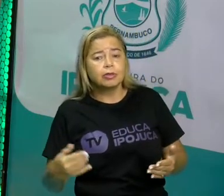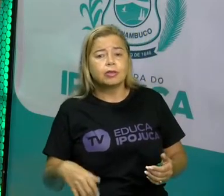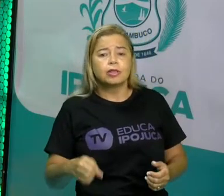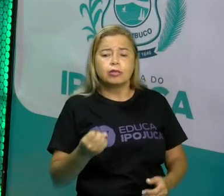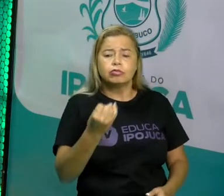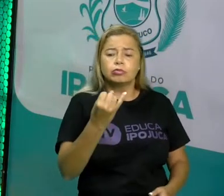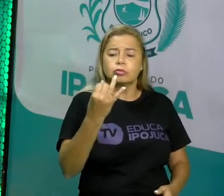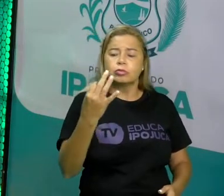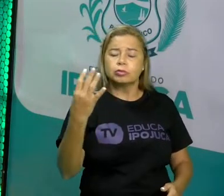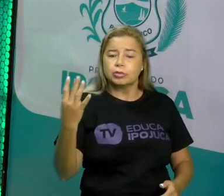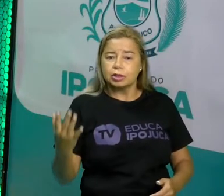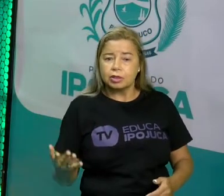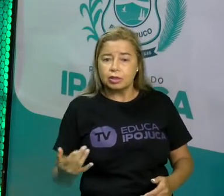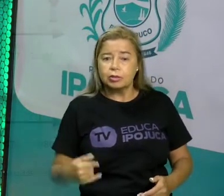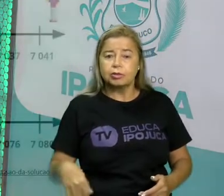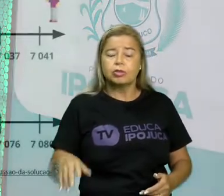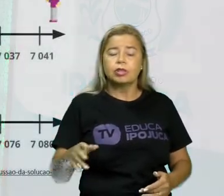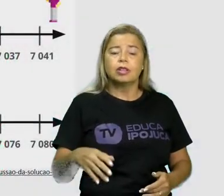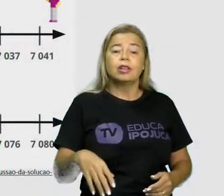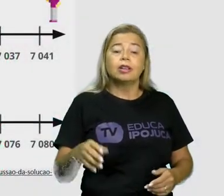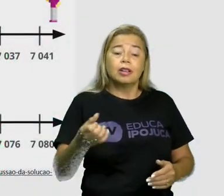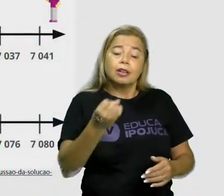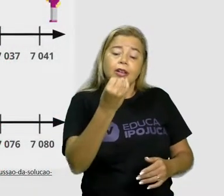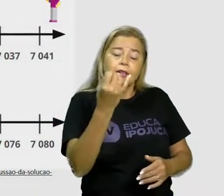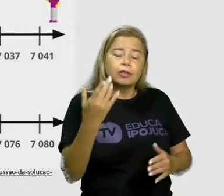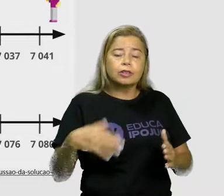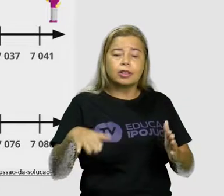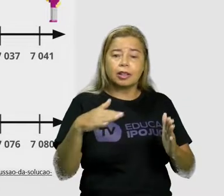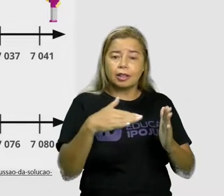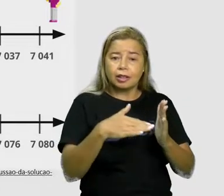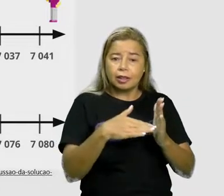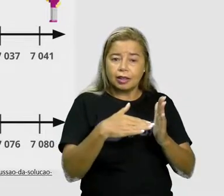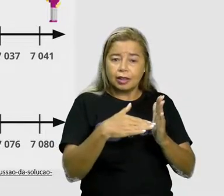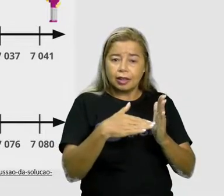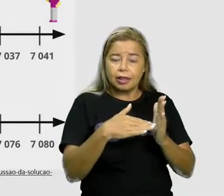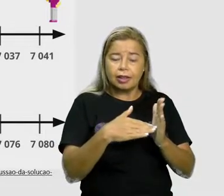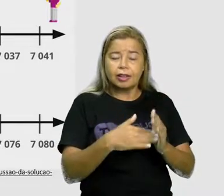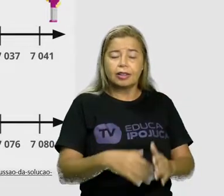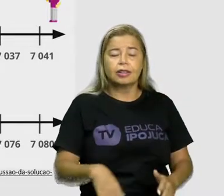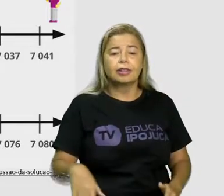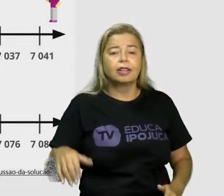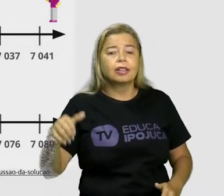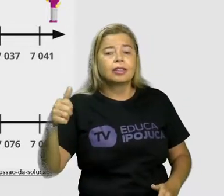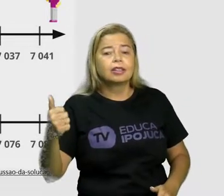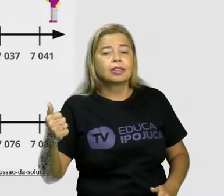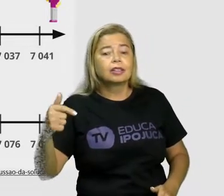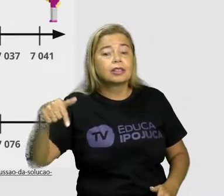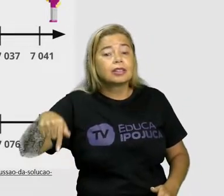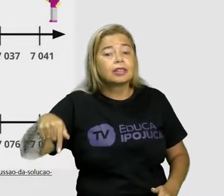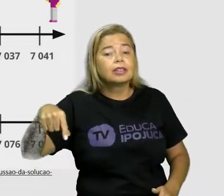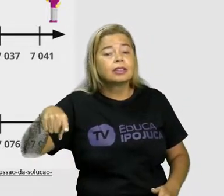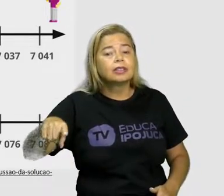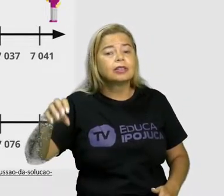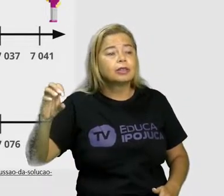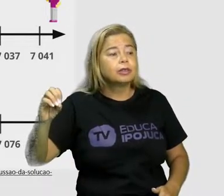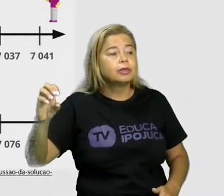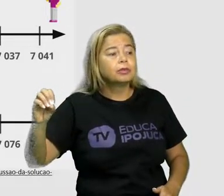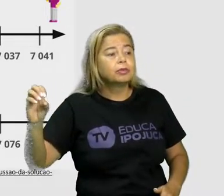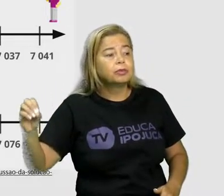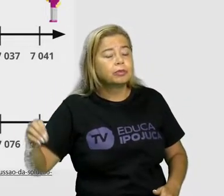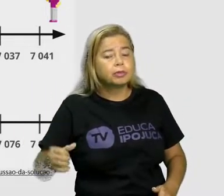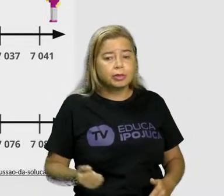número 1. Vamos voltar para a nossa telinha aqui. Mesma coisa aqui, ó. Continuando a nossa